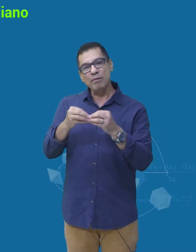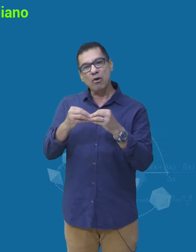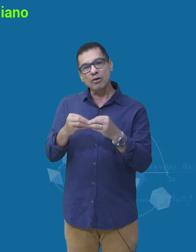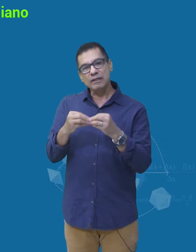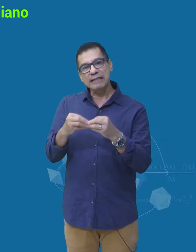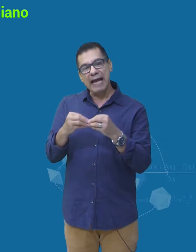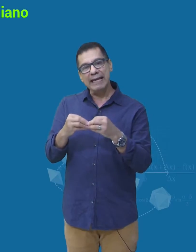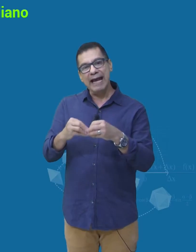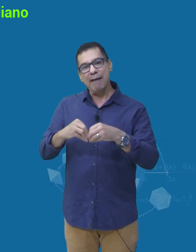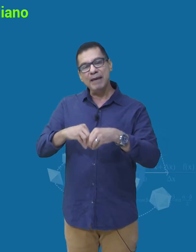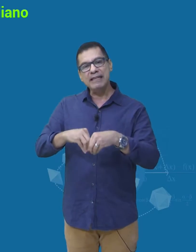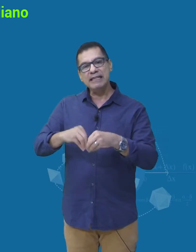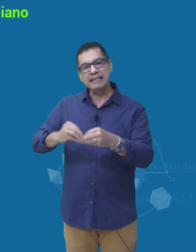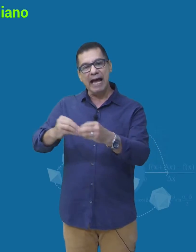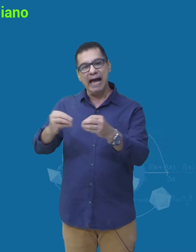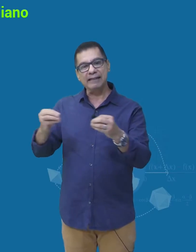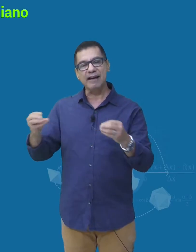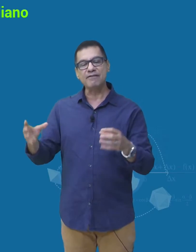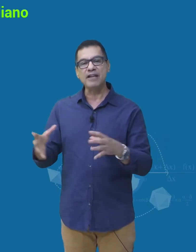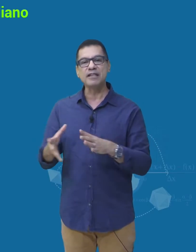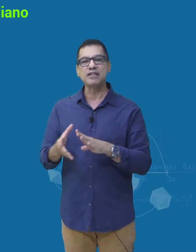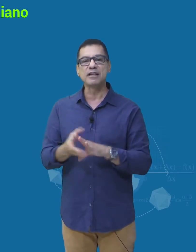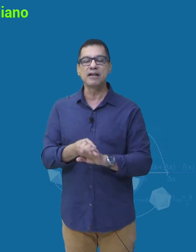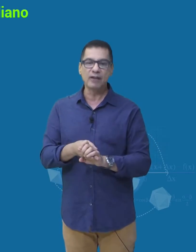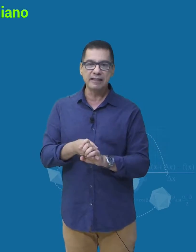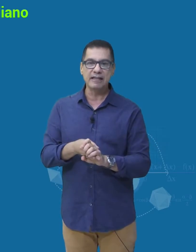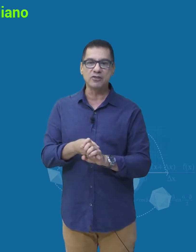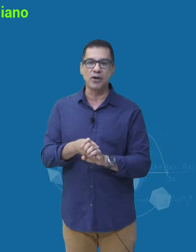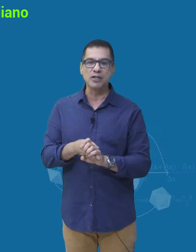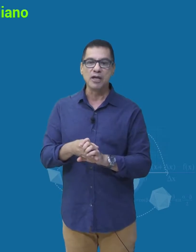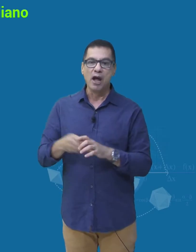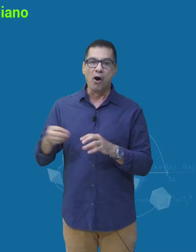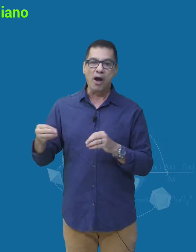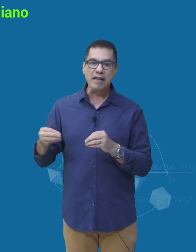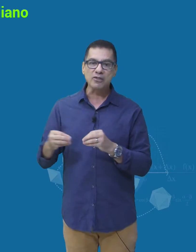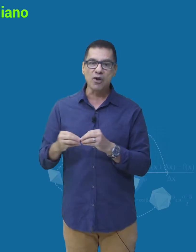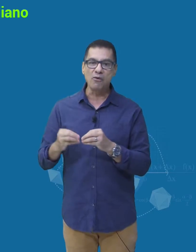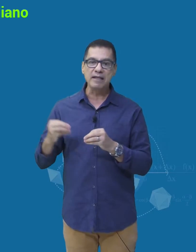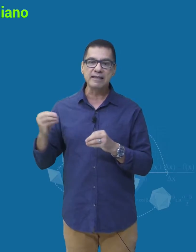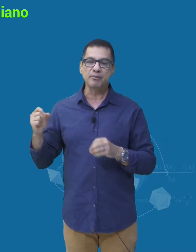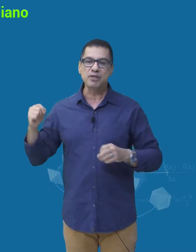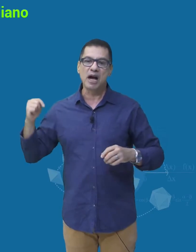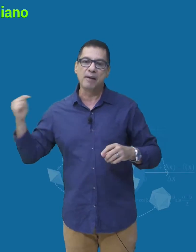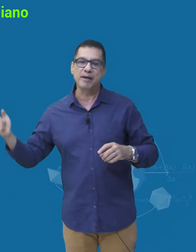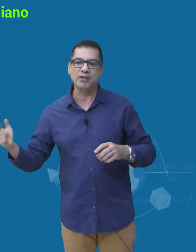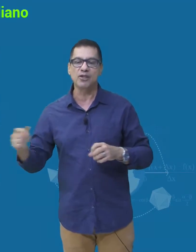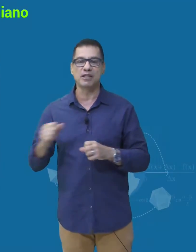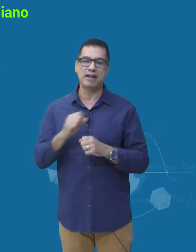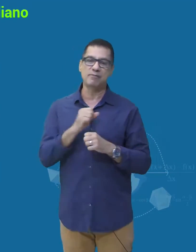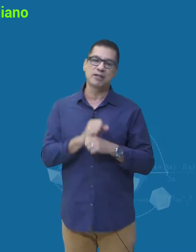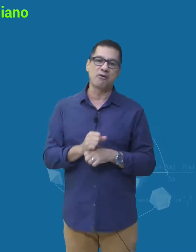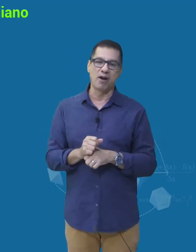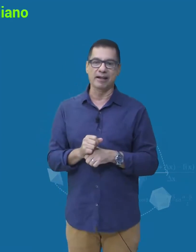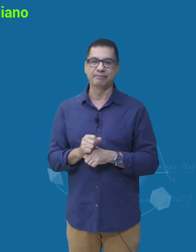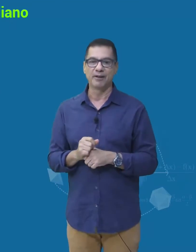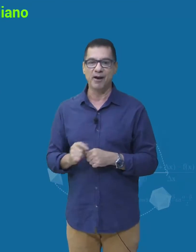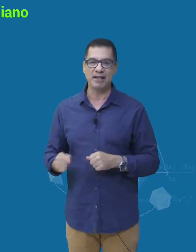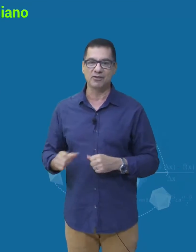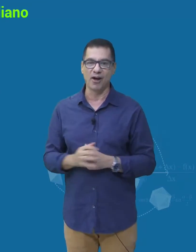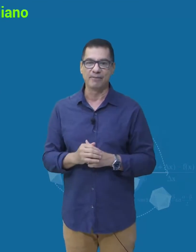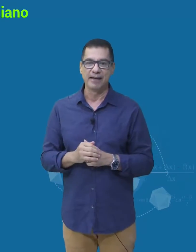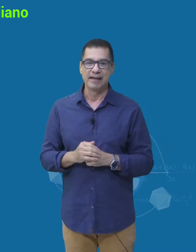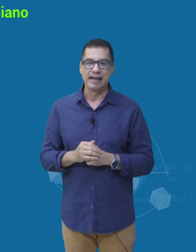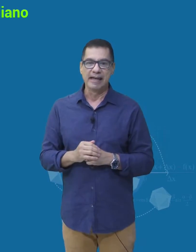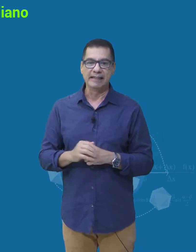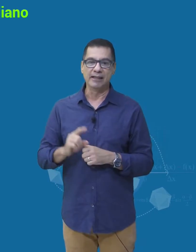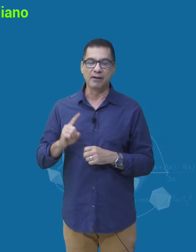o homem consegue amenizar através das triangularizações. Olha só o exemplo de rampa que nós teremos agora. Olha